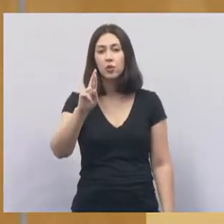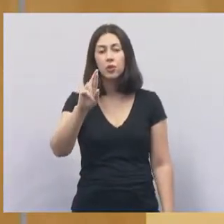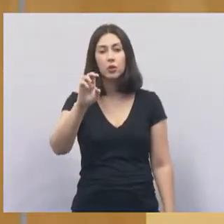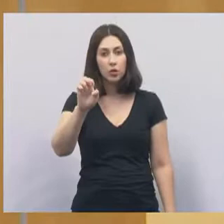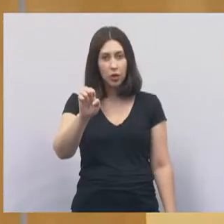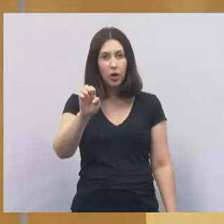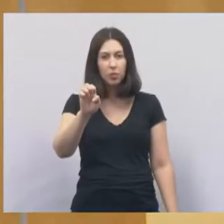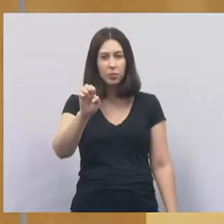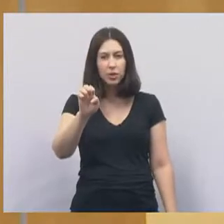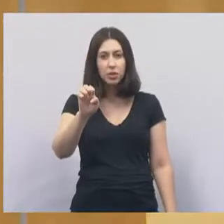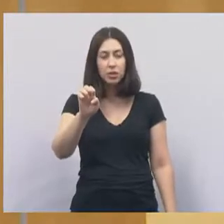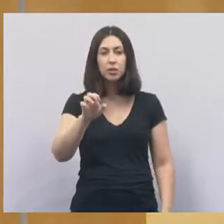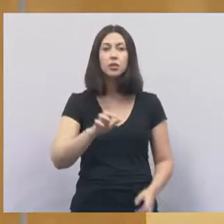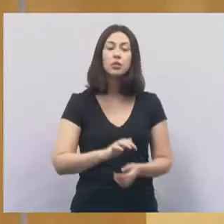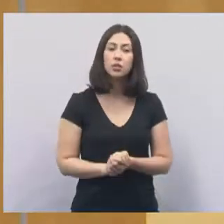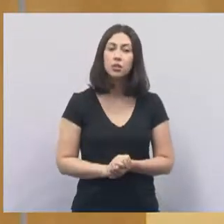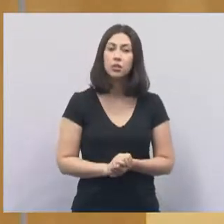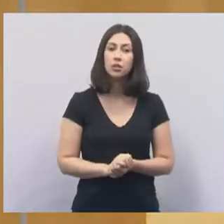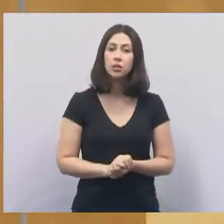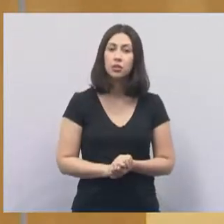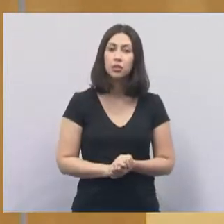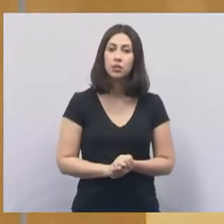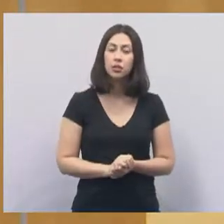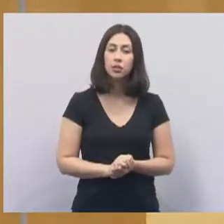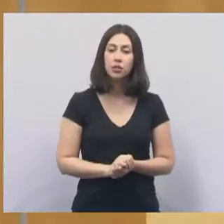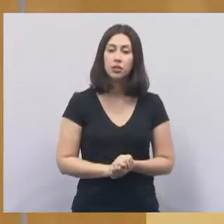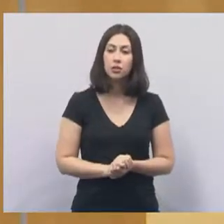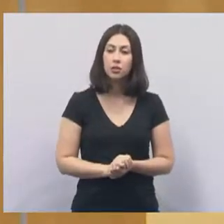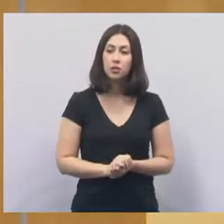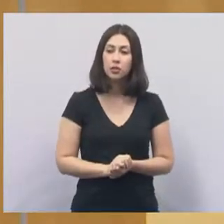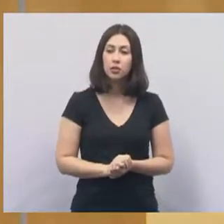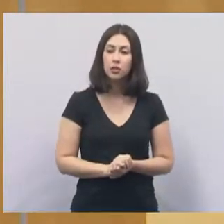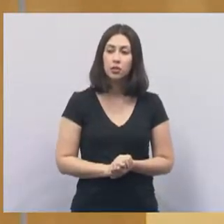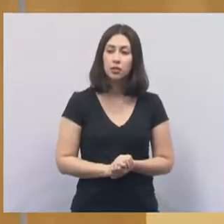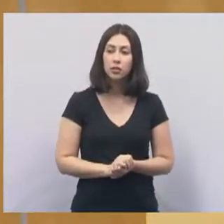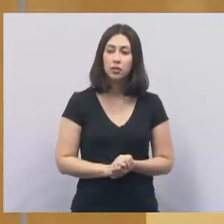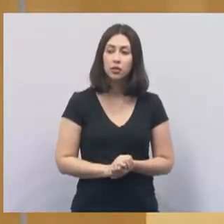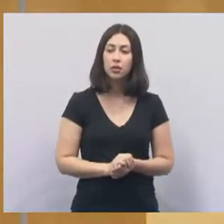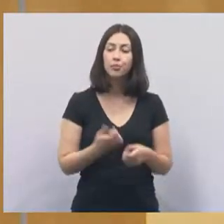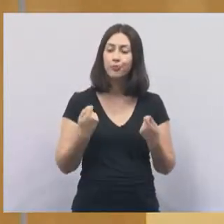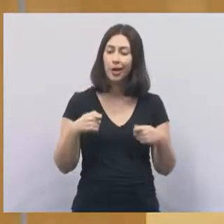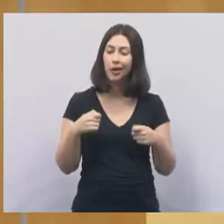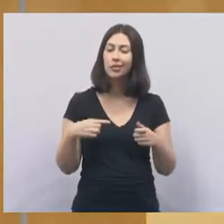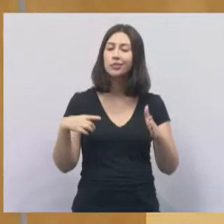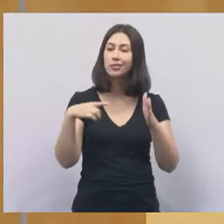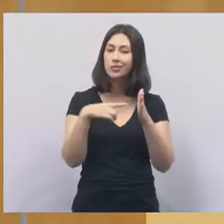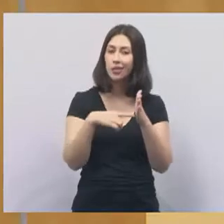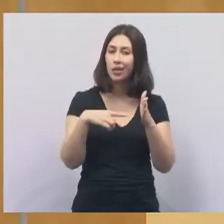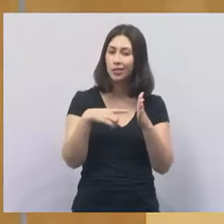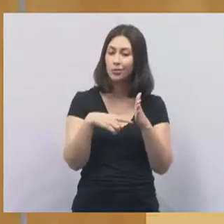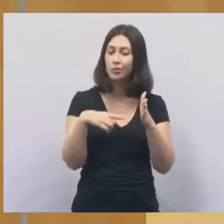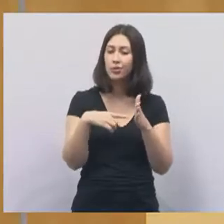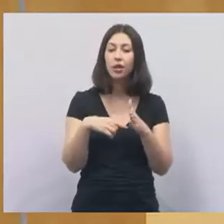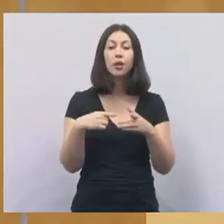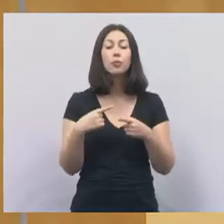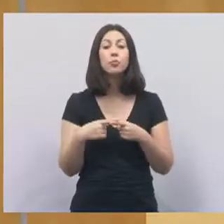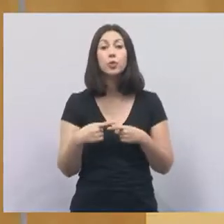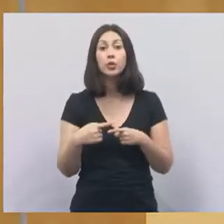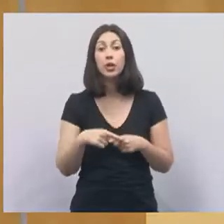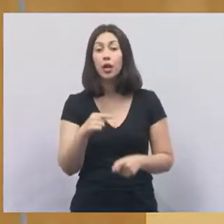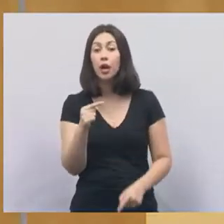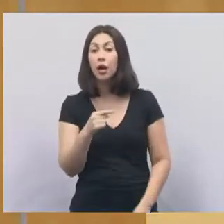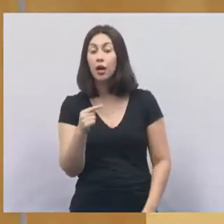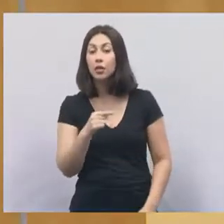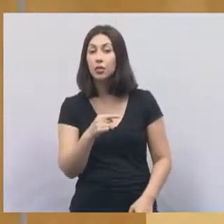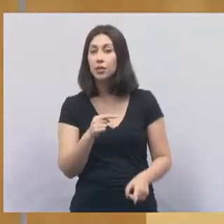tirar o cobre dos fios tem que realmente denunciar porque aquilo também além